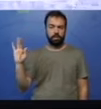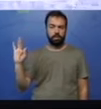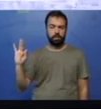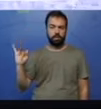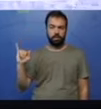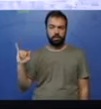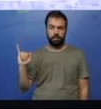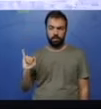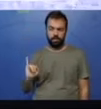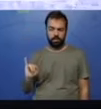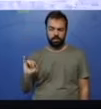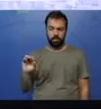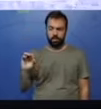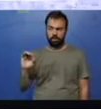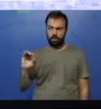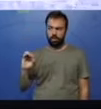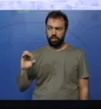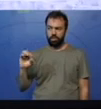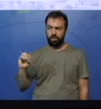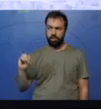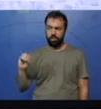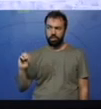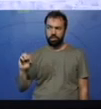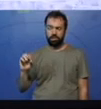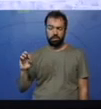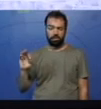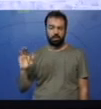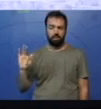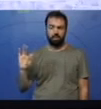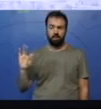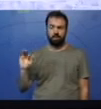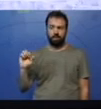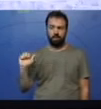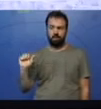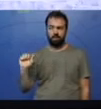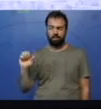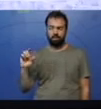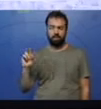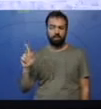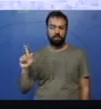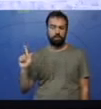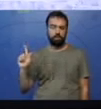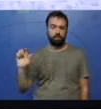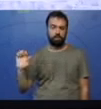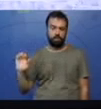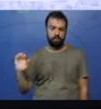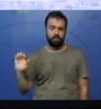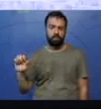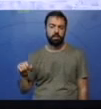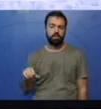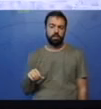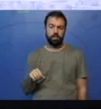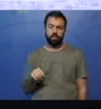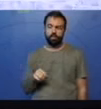Reficofage, então, é um recurso mnemônico para facilitar a memorização dessas categorias propostas por